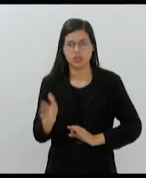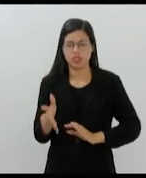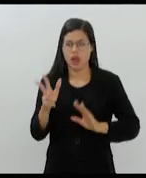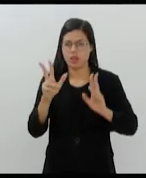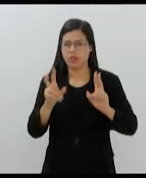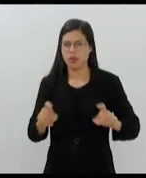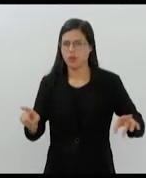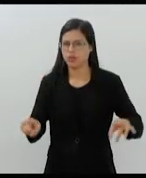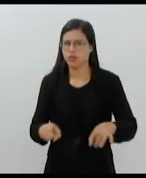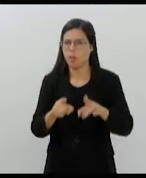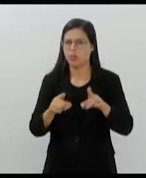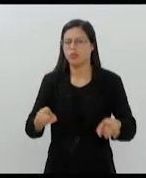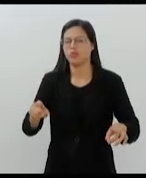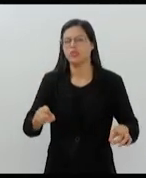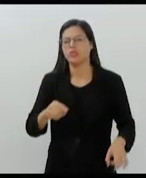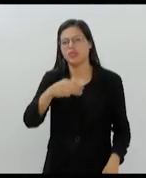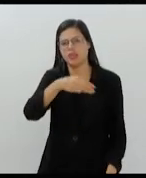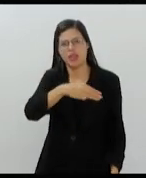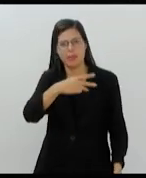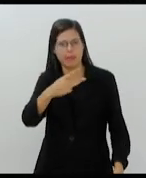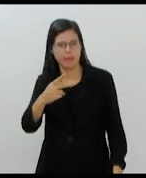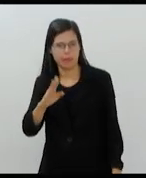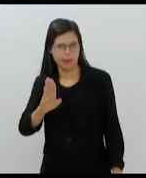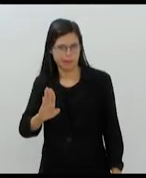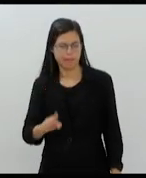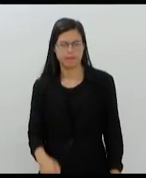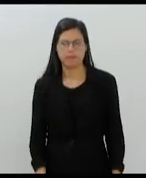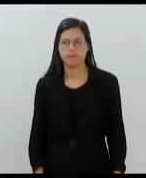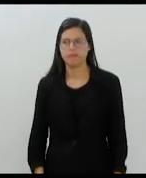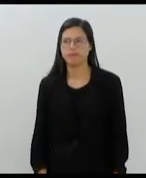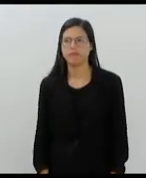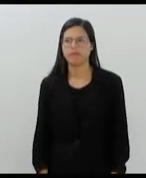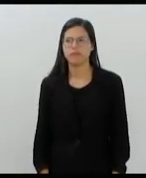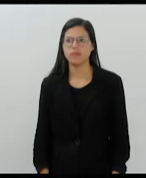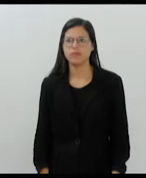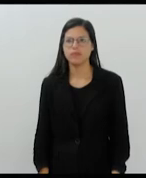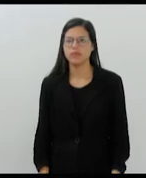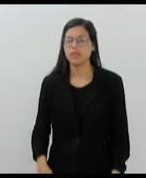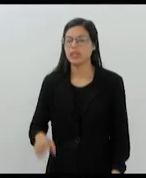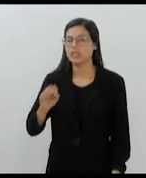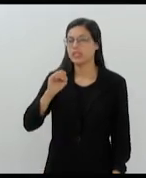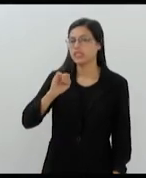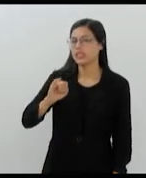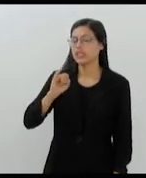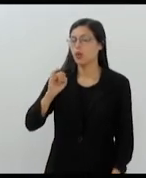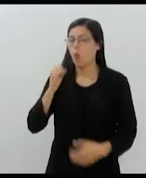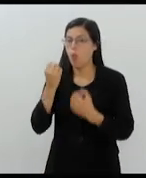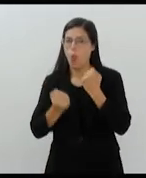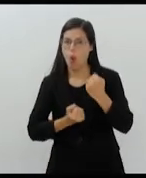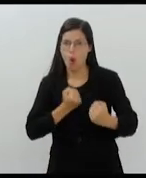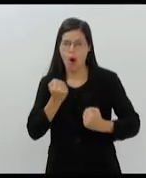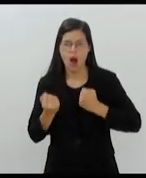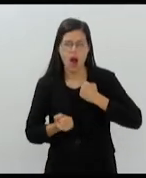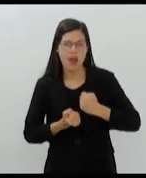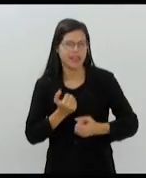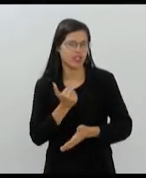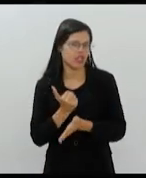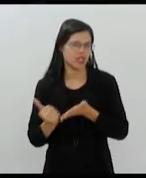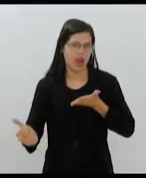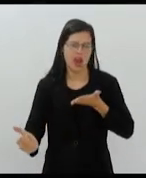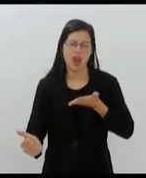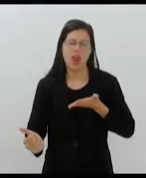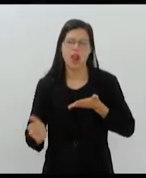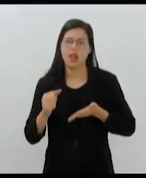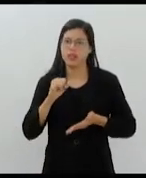nossa música popular brasileira. Se correr, o bicho pega,